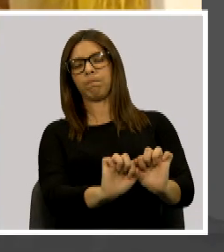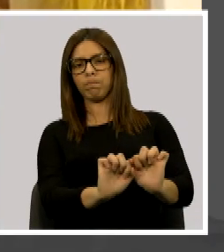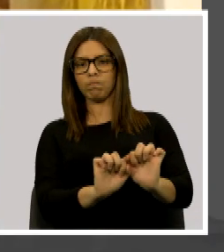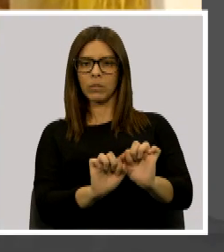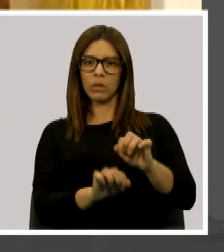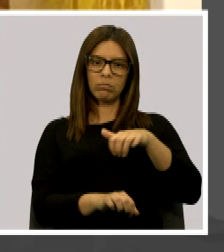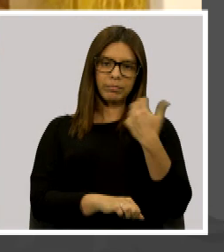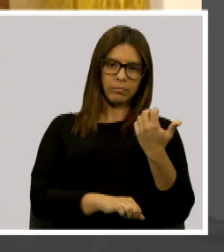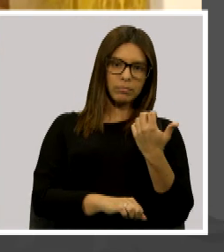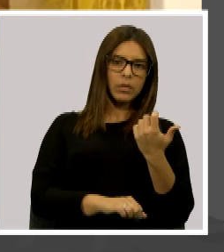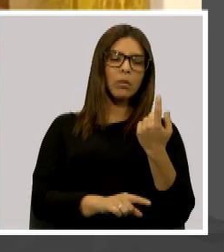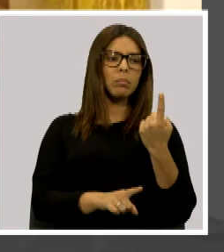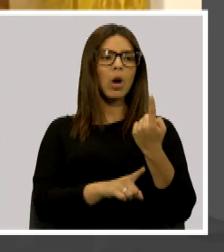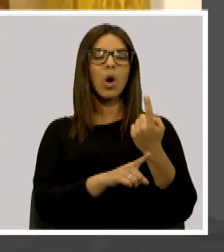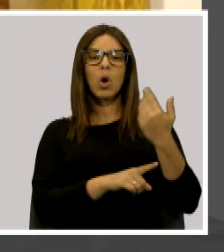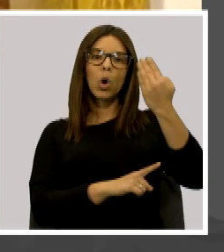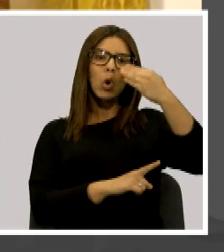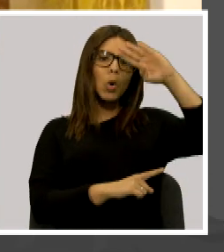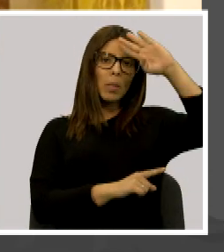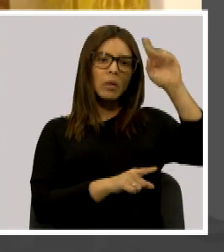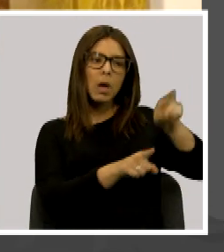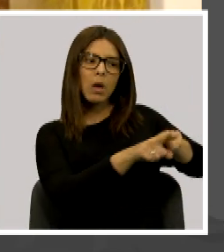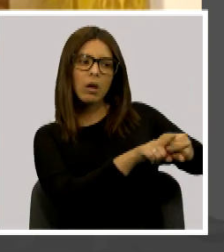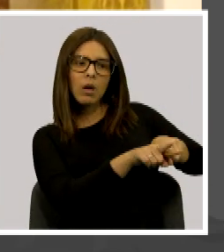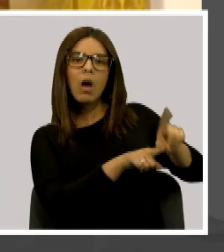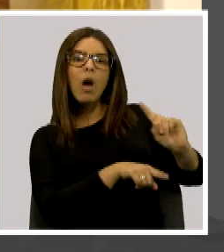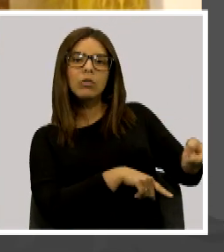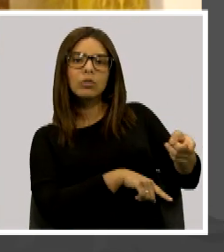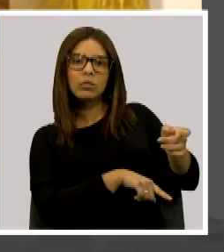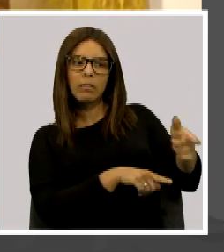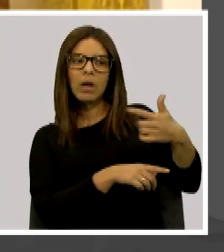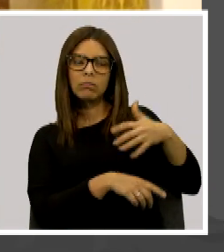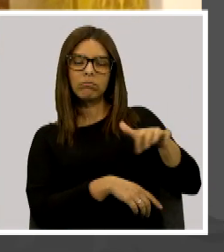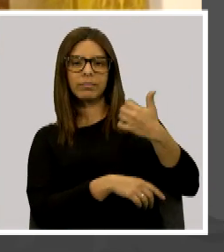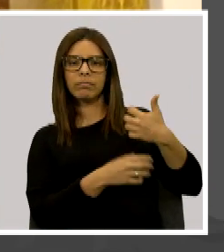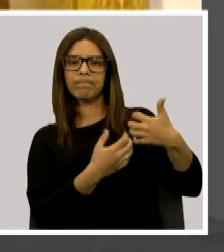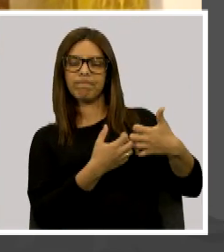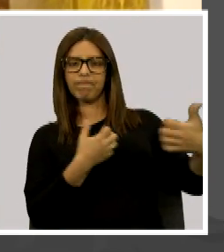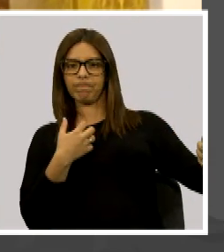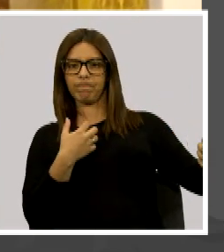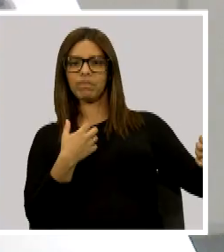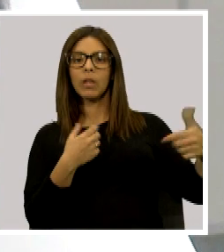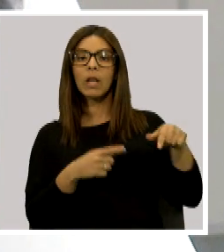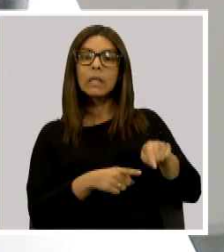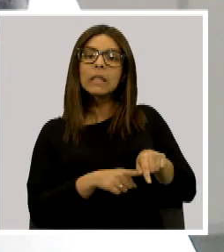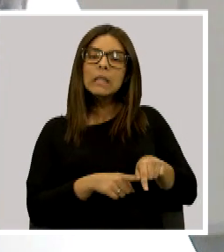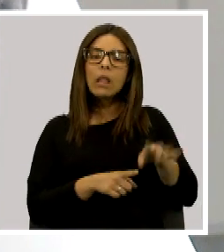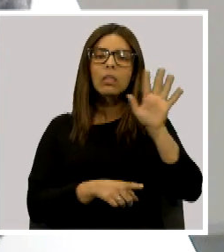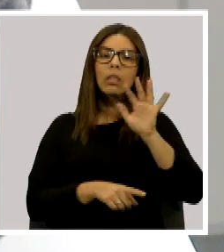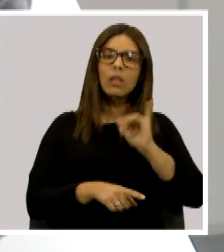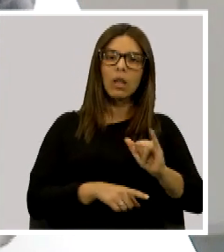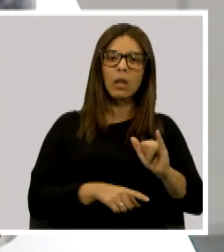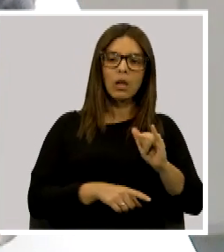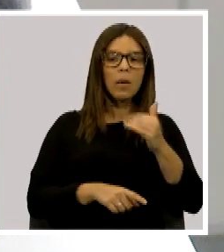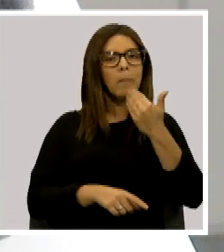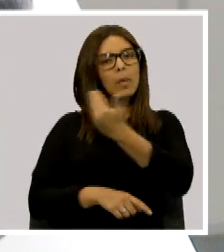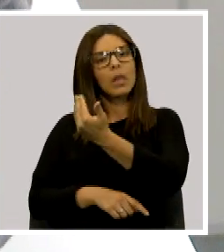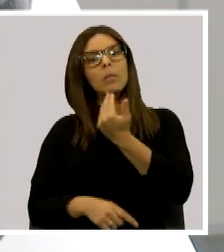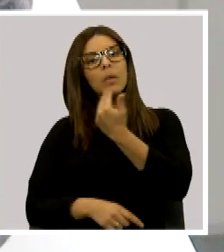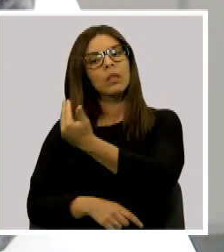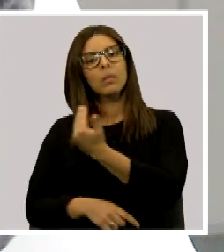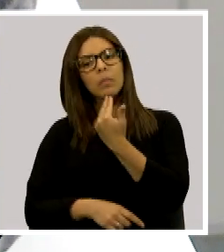da guerra nuclear. Cuba esteve prestes a fazer rebentar a Guerra Fria. Os mísseis foram a maior prova de confiança da URSS